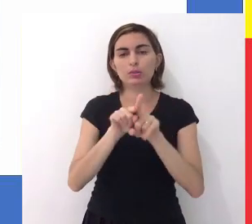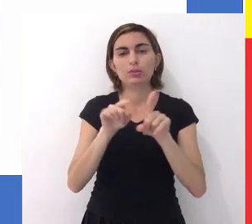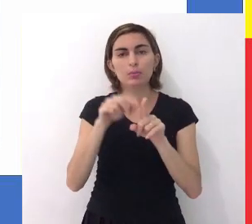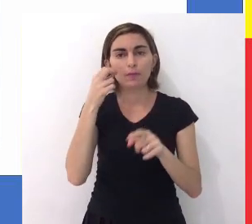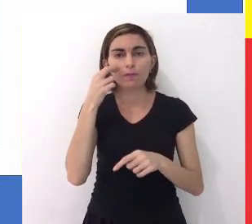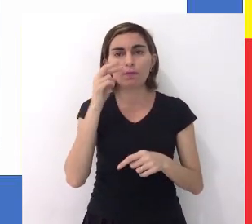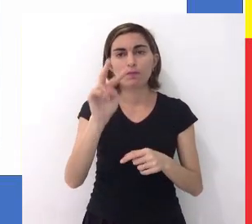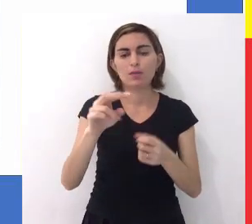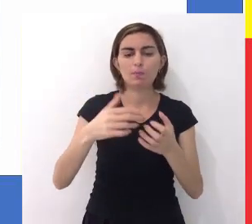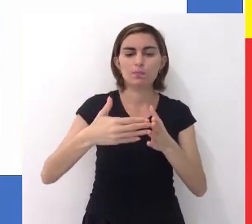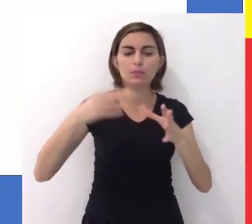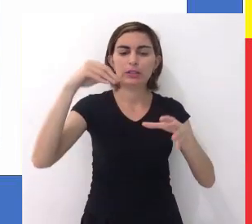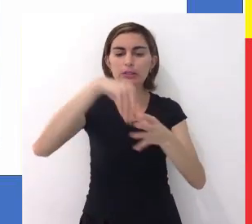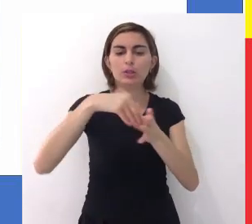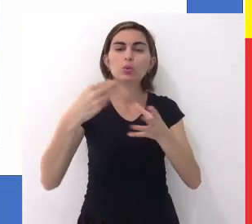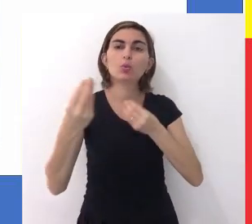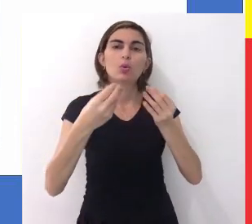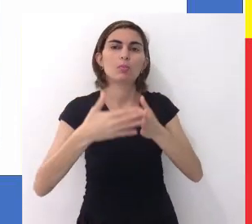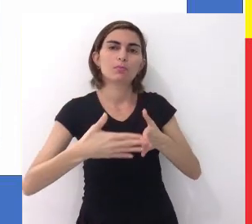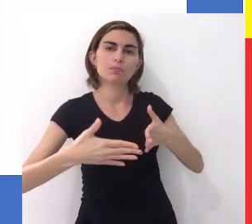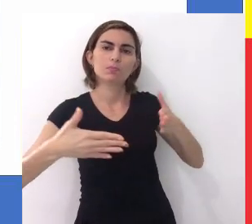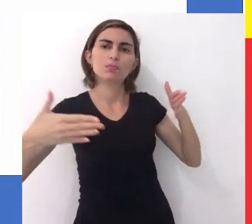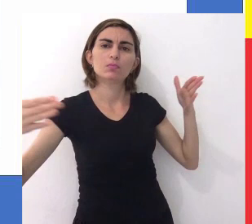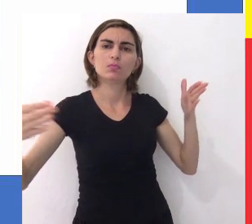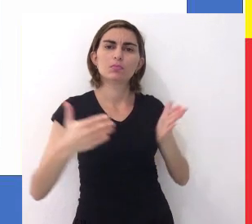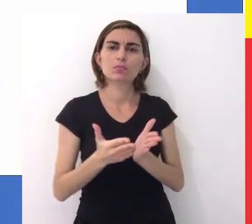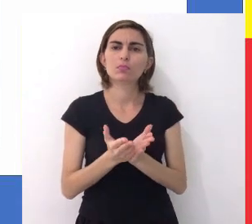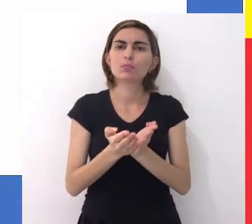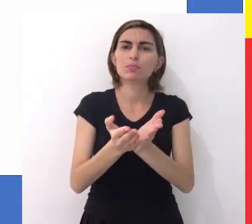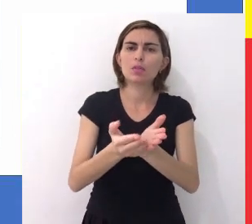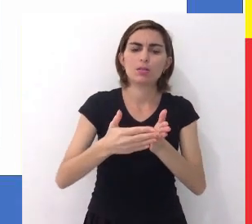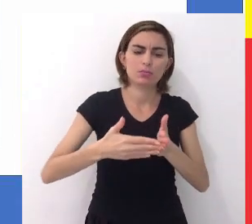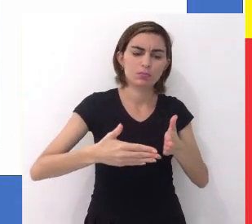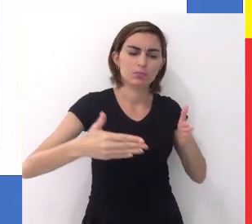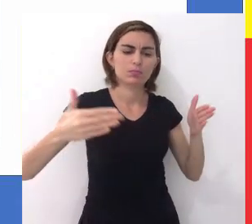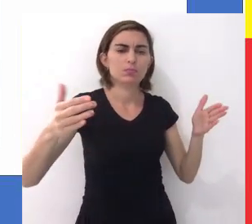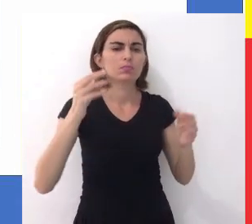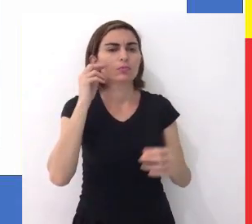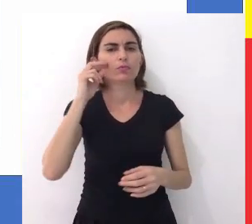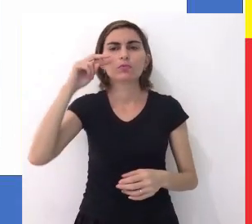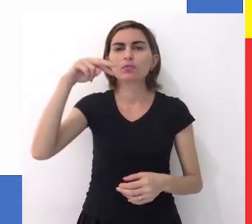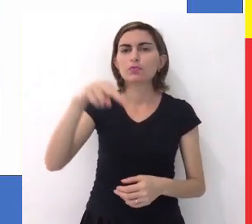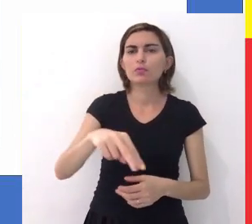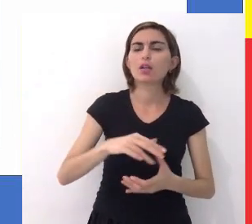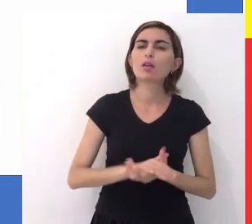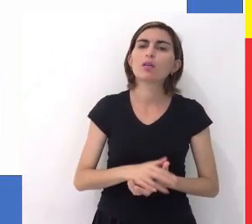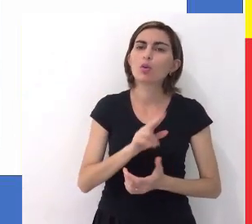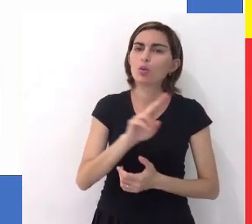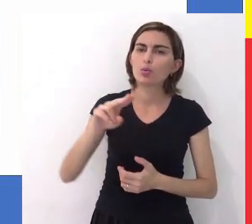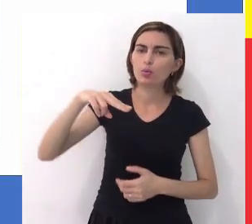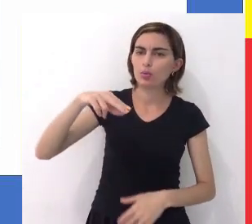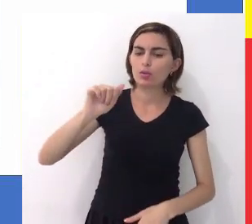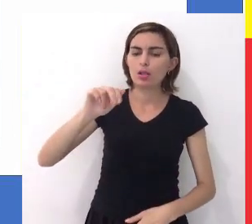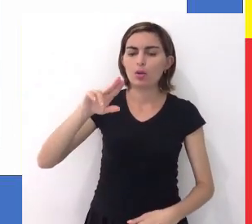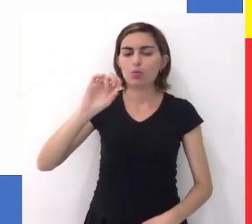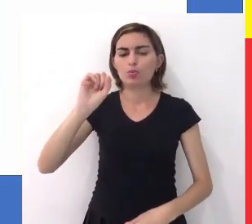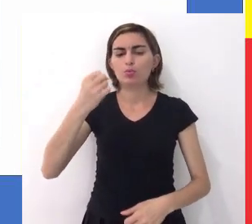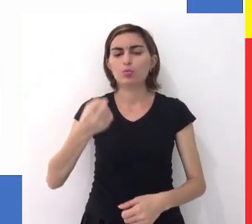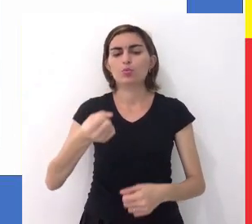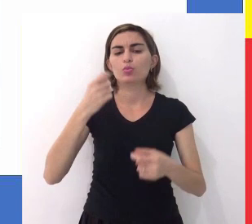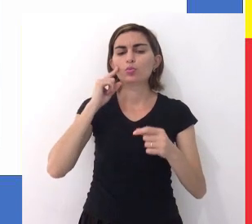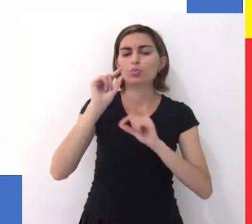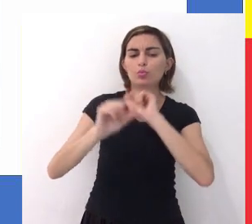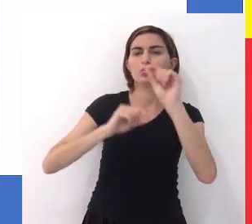ver são as embarcações, tá? Observa na tela, gente. Essas embarcações aí, chamados naus, né?